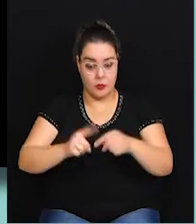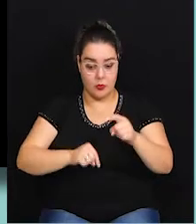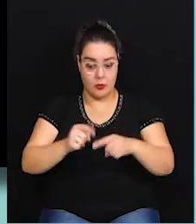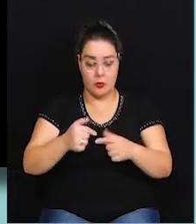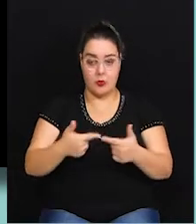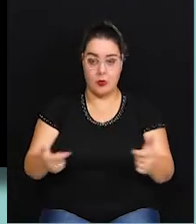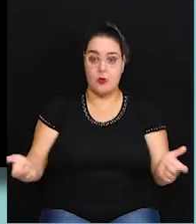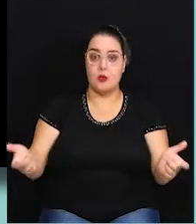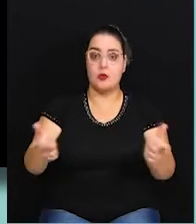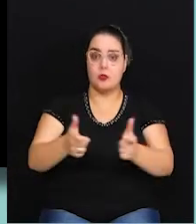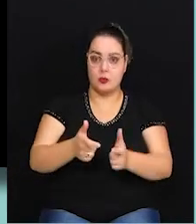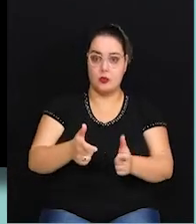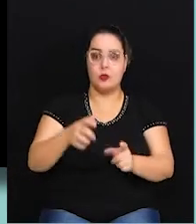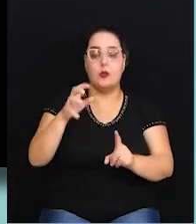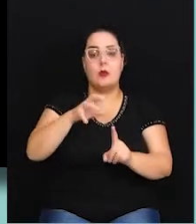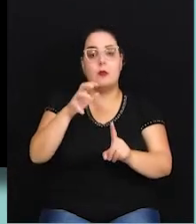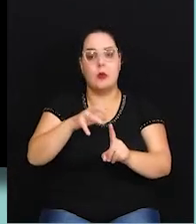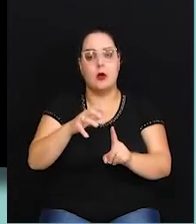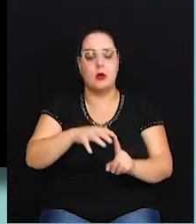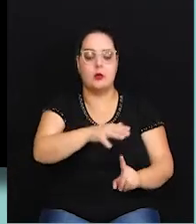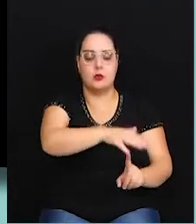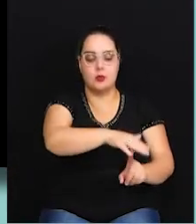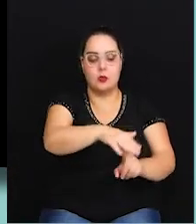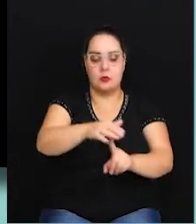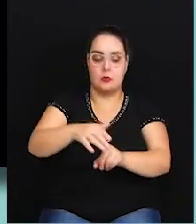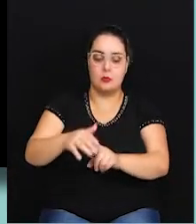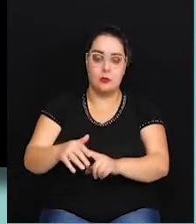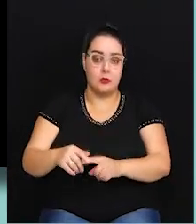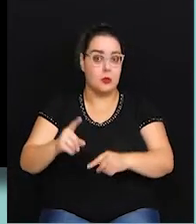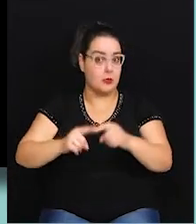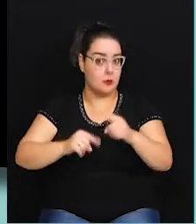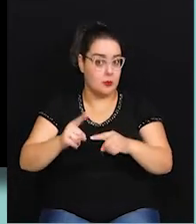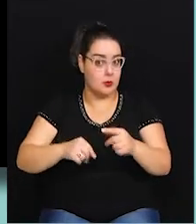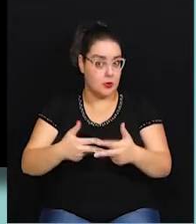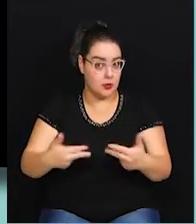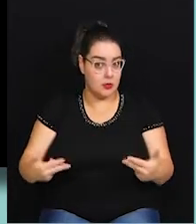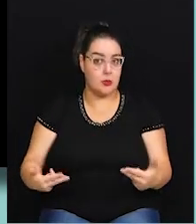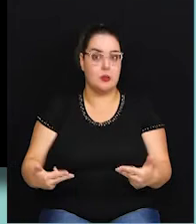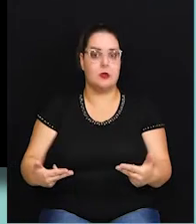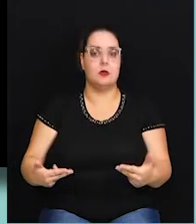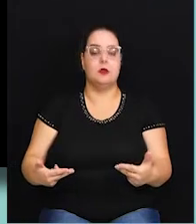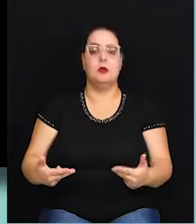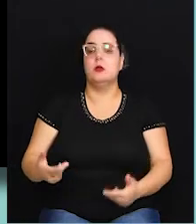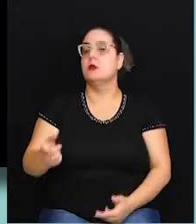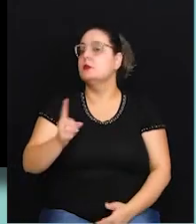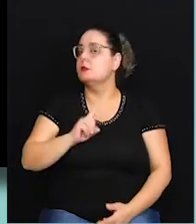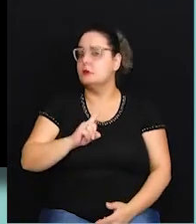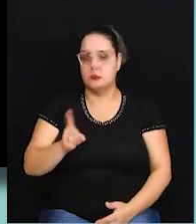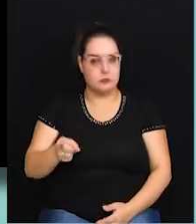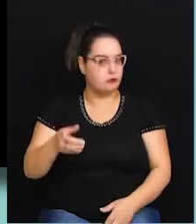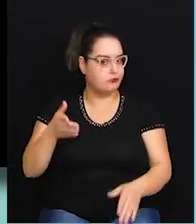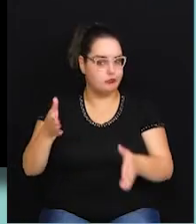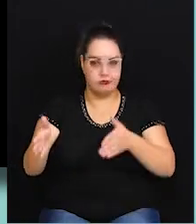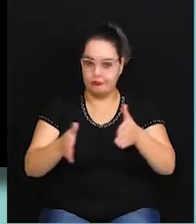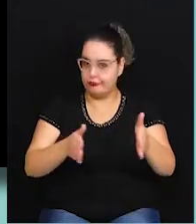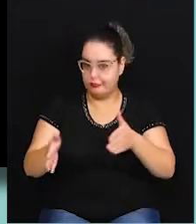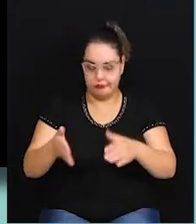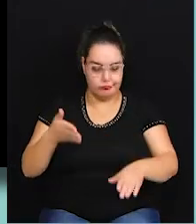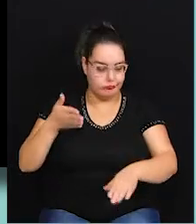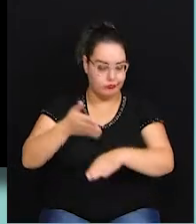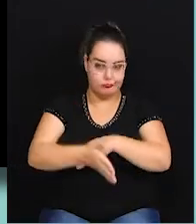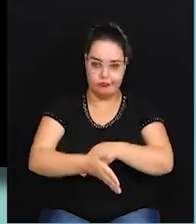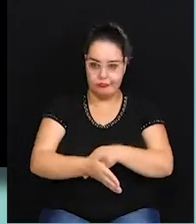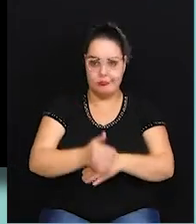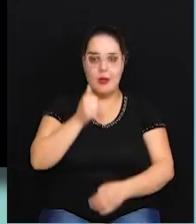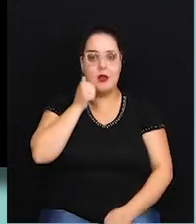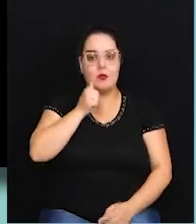que diminua o impacto ambiental. Porém, muitos desses materiais, muitos desses produtos, eles não são acessíveis às